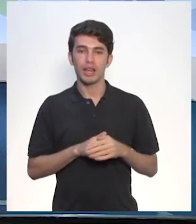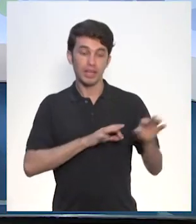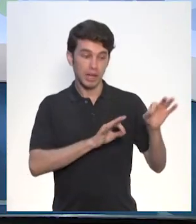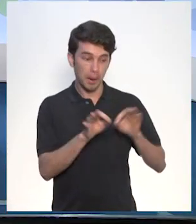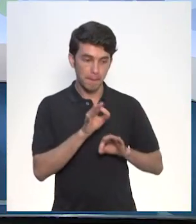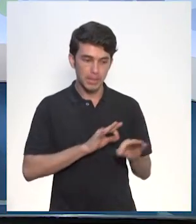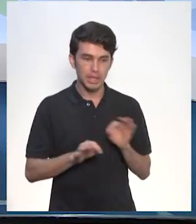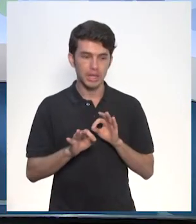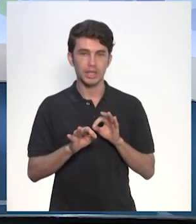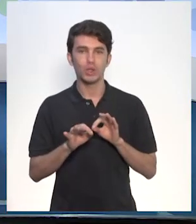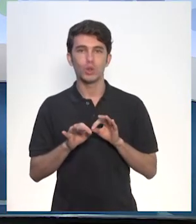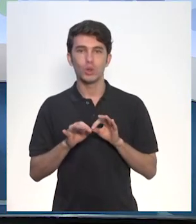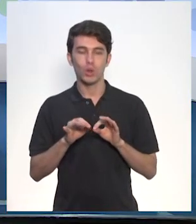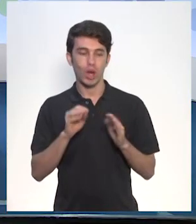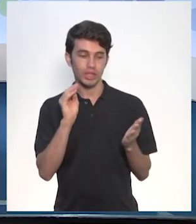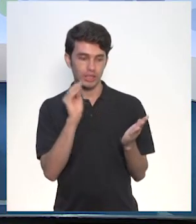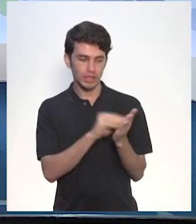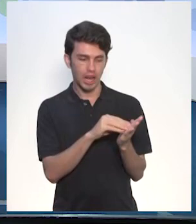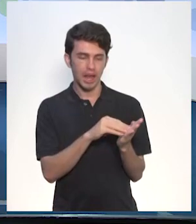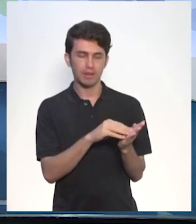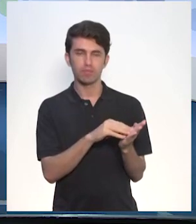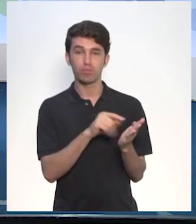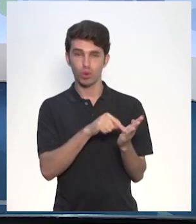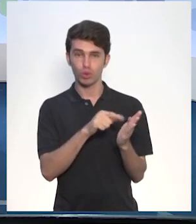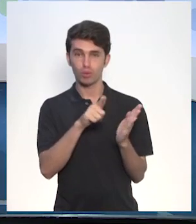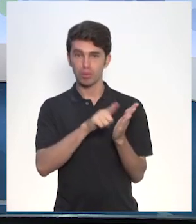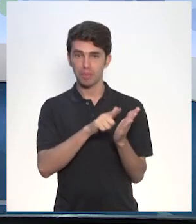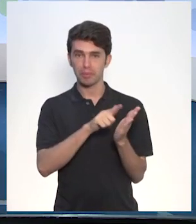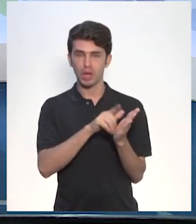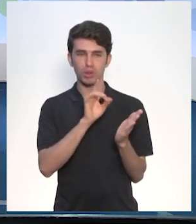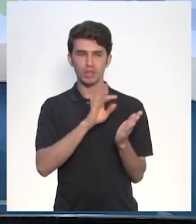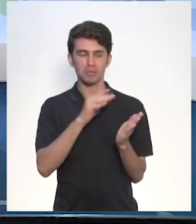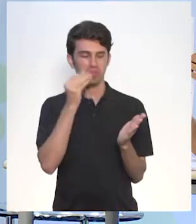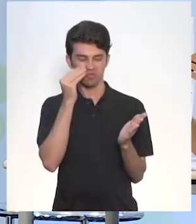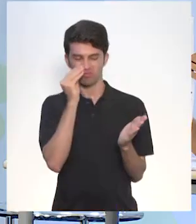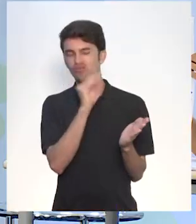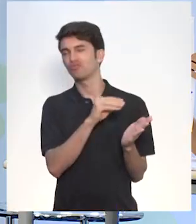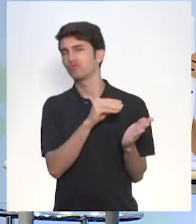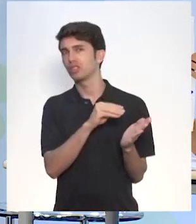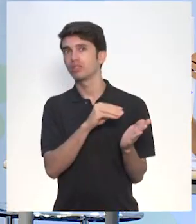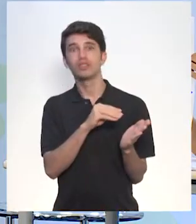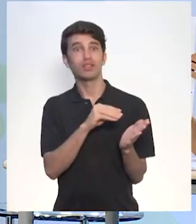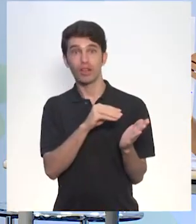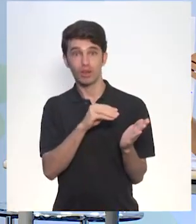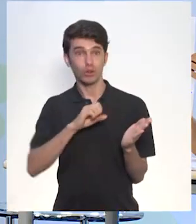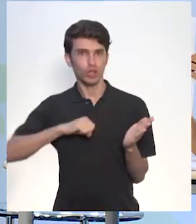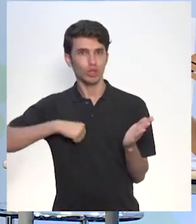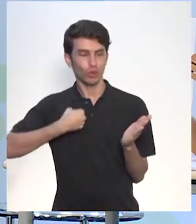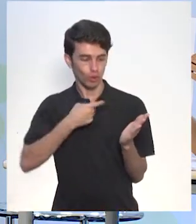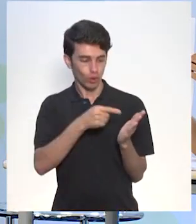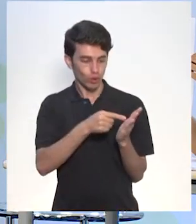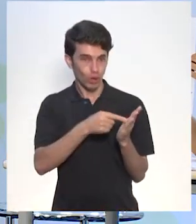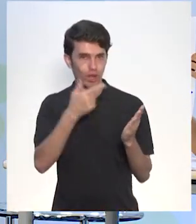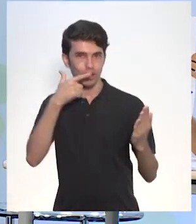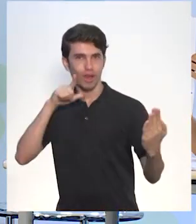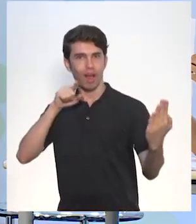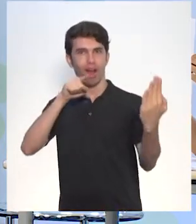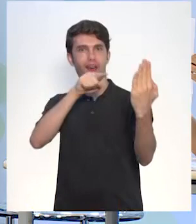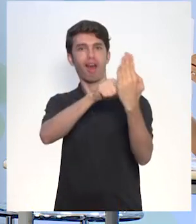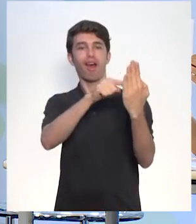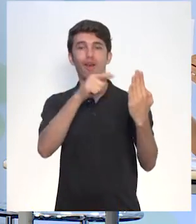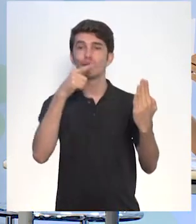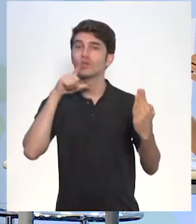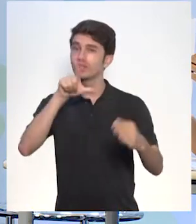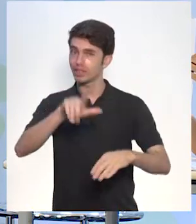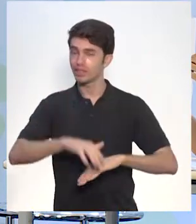aquele projeto do papel. Se a gente pensar que projeto é projetar-se, né, se lançar em busca de